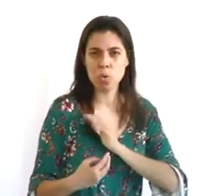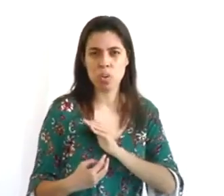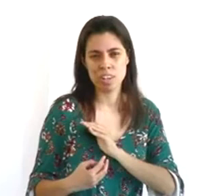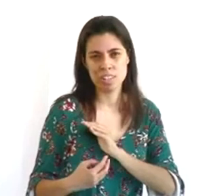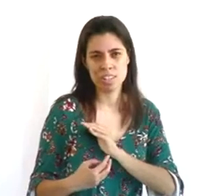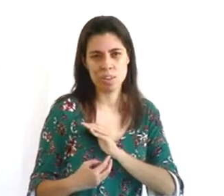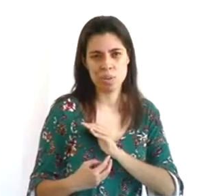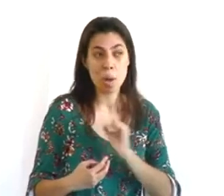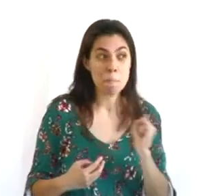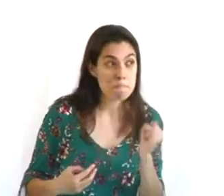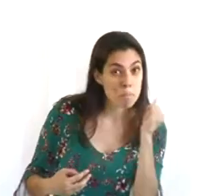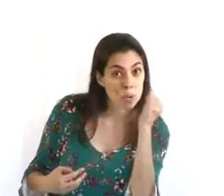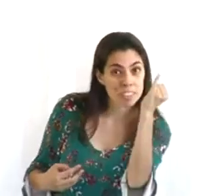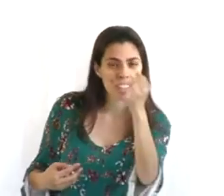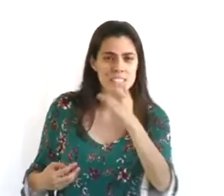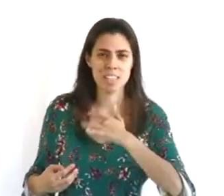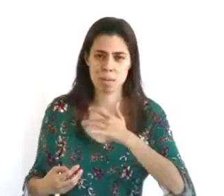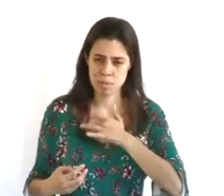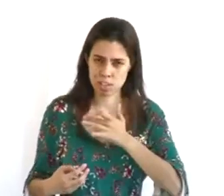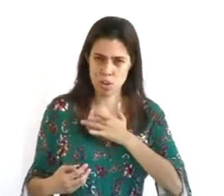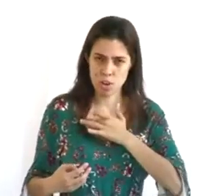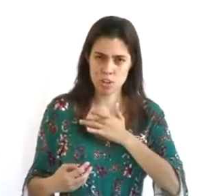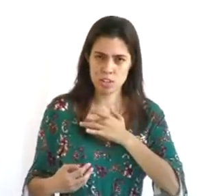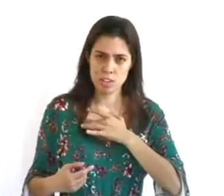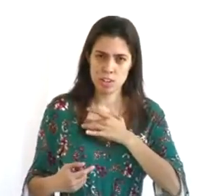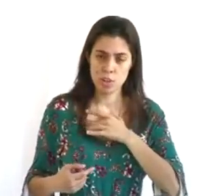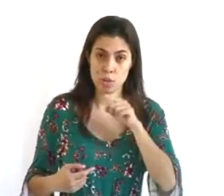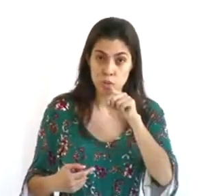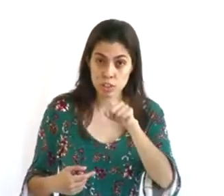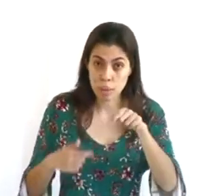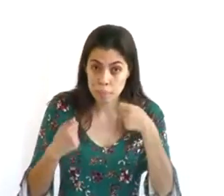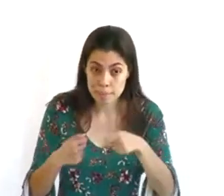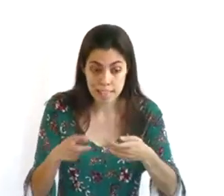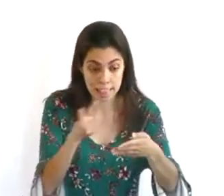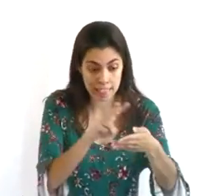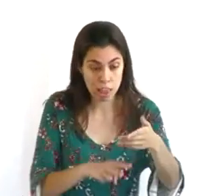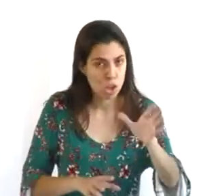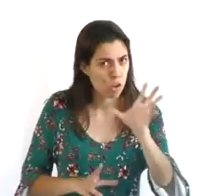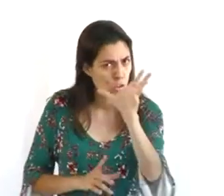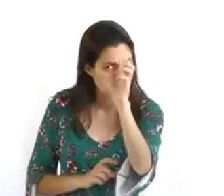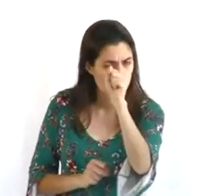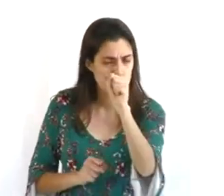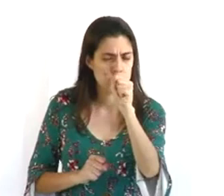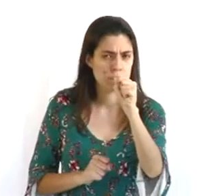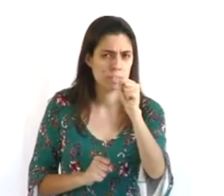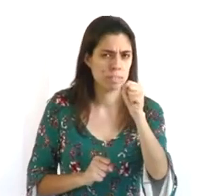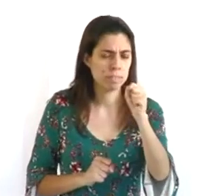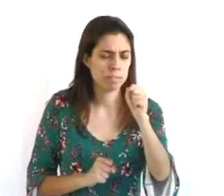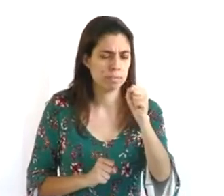glória do nosso Deus. Vamos ler, os irmãos em casa façam isso também. Versículo 26,